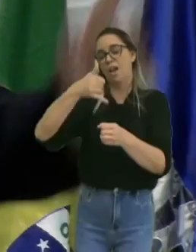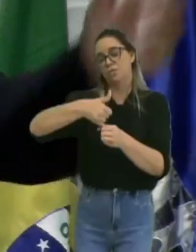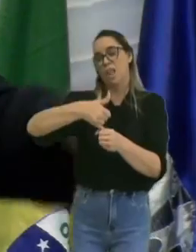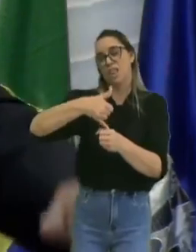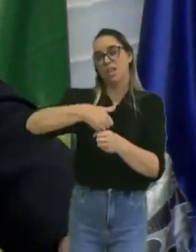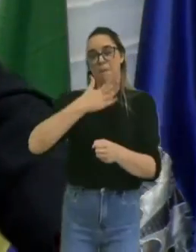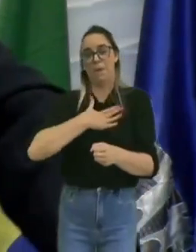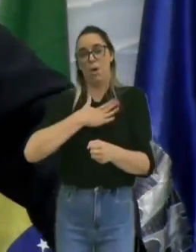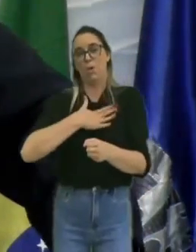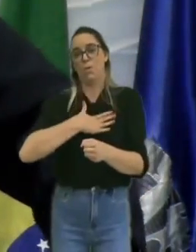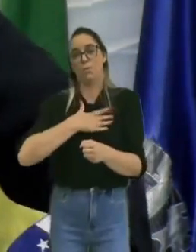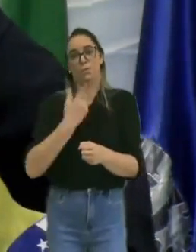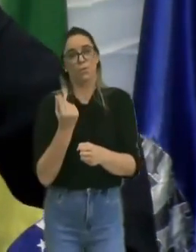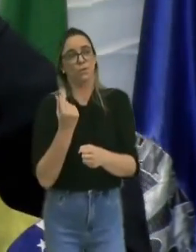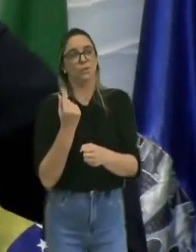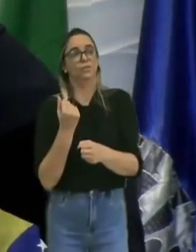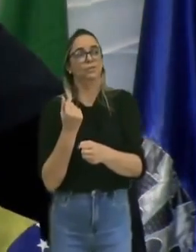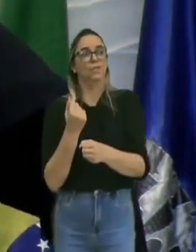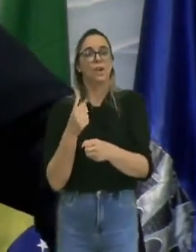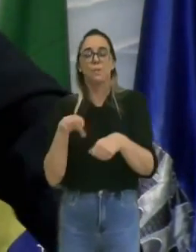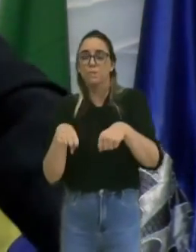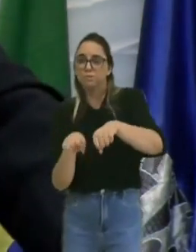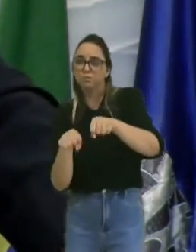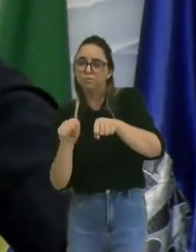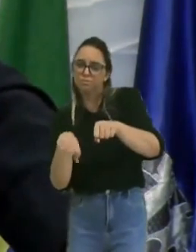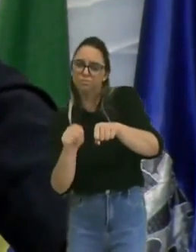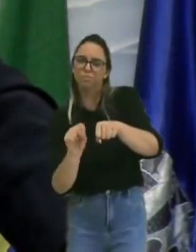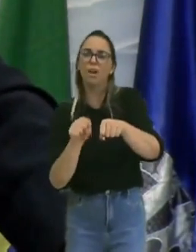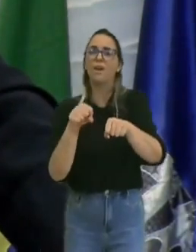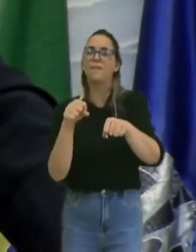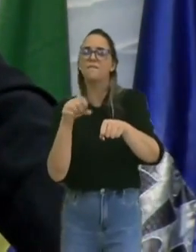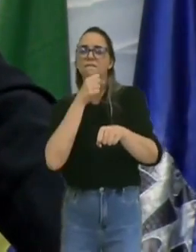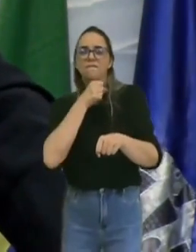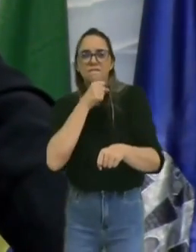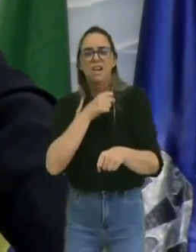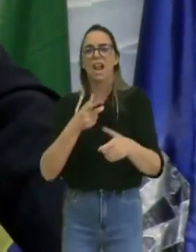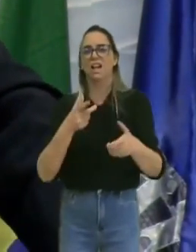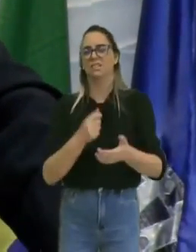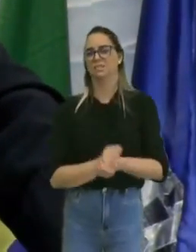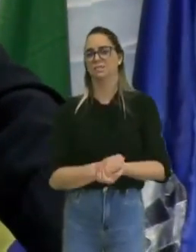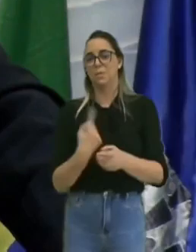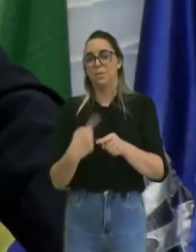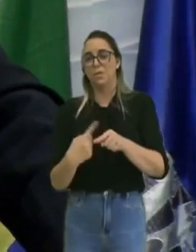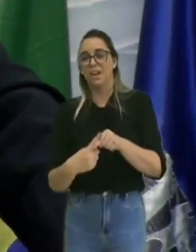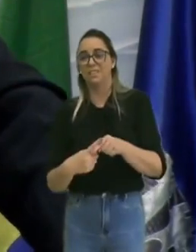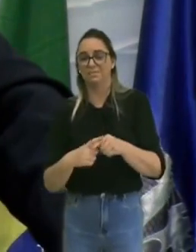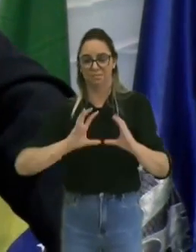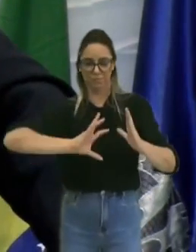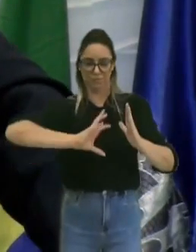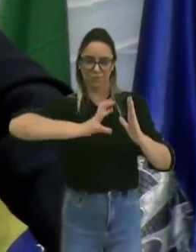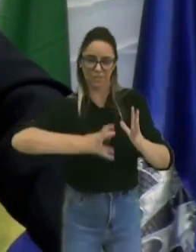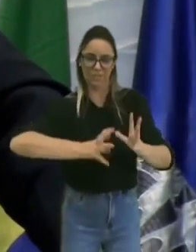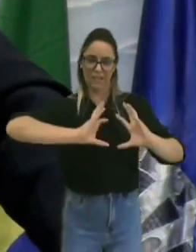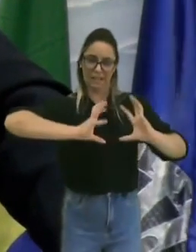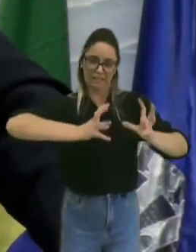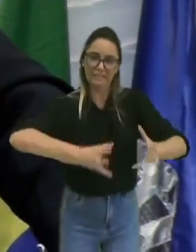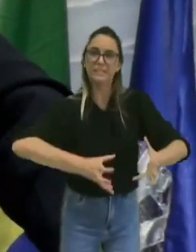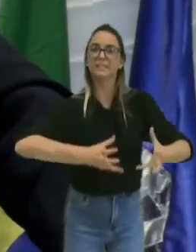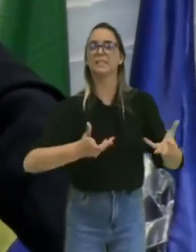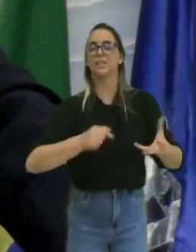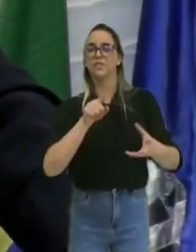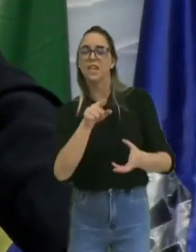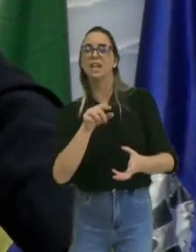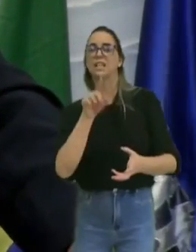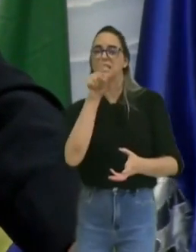um mês andando com uma moto velha. E a moto só usa gasolina, né? Não tem um pneu, não tem uma tração. E você, Zé do